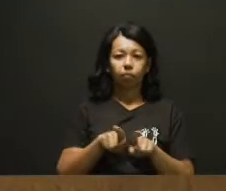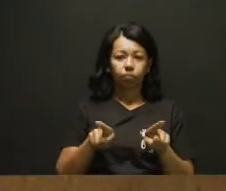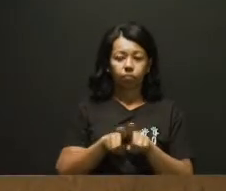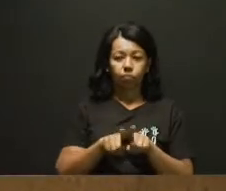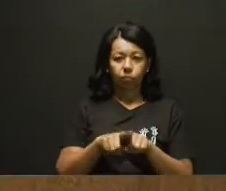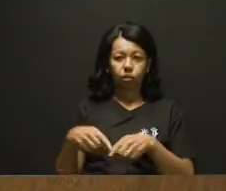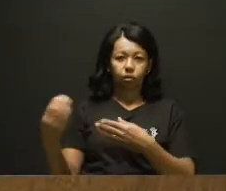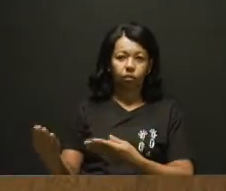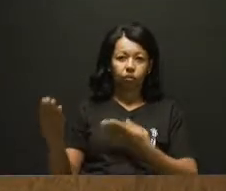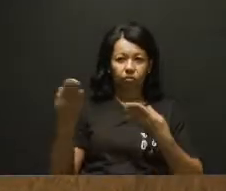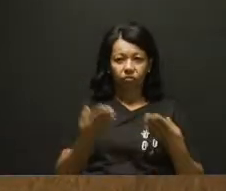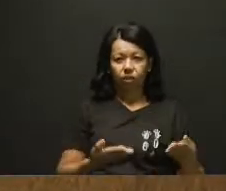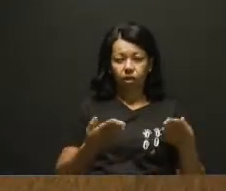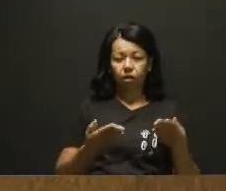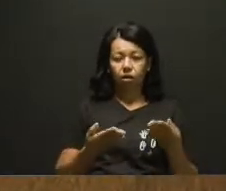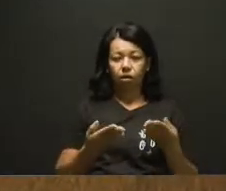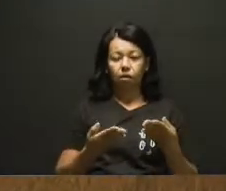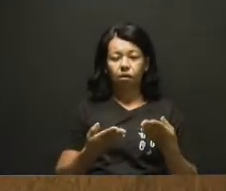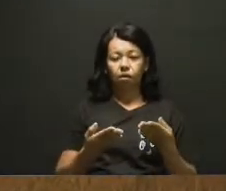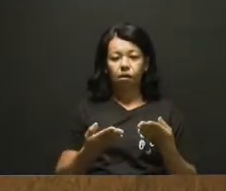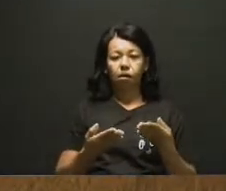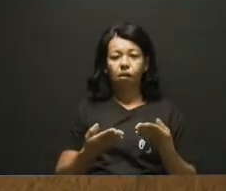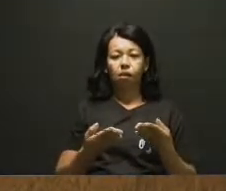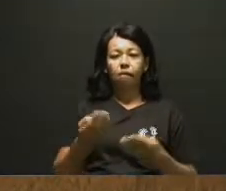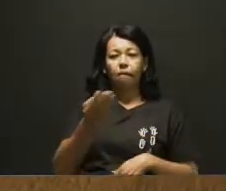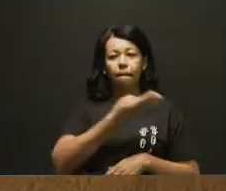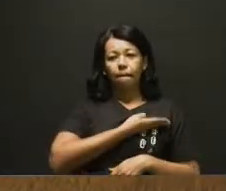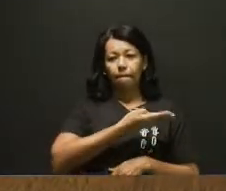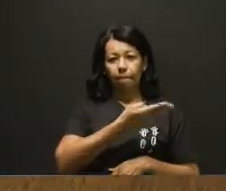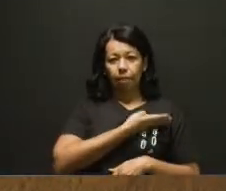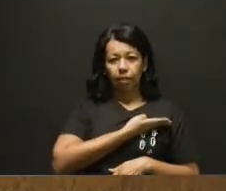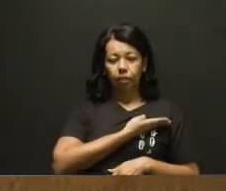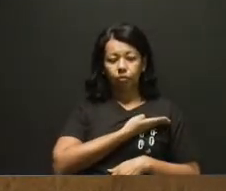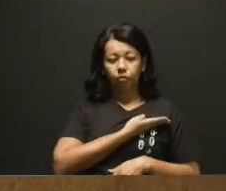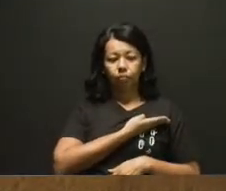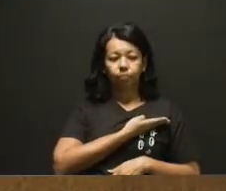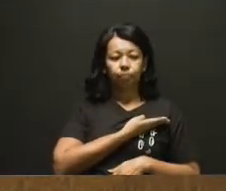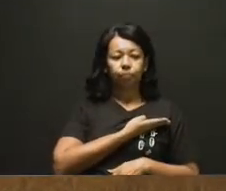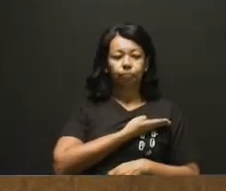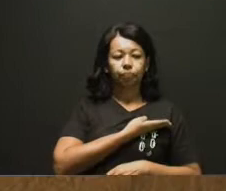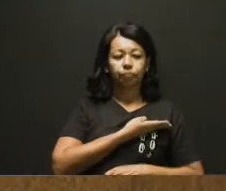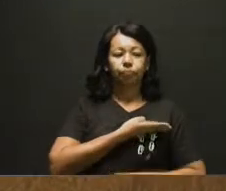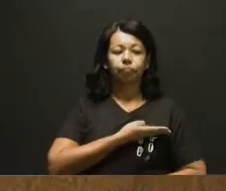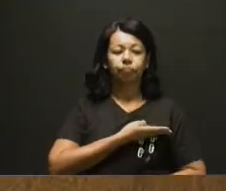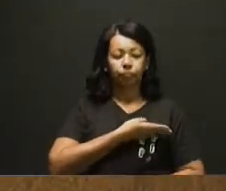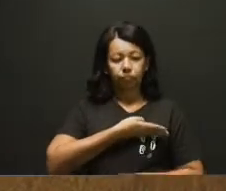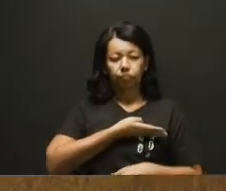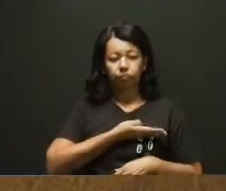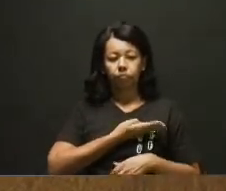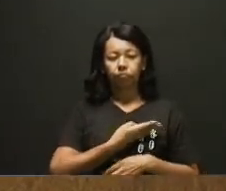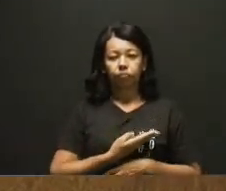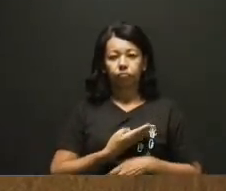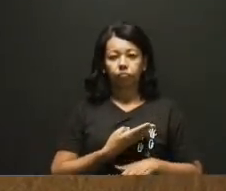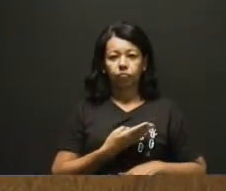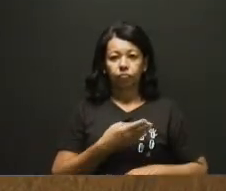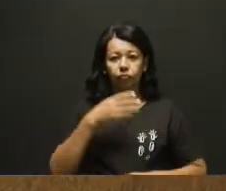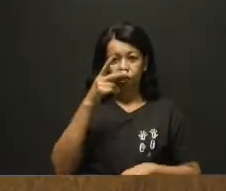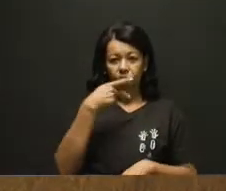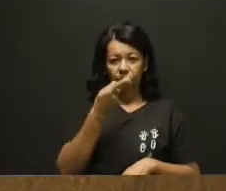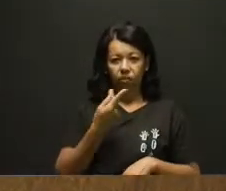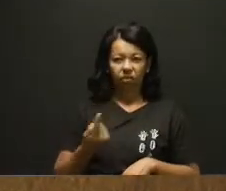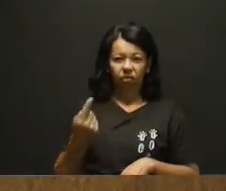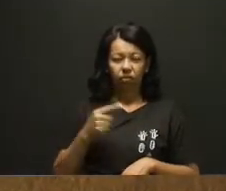convite ao nosso amigo para o advogado estará fazendo uso da